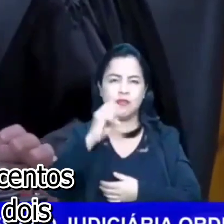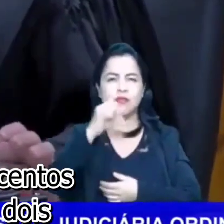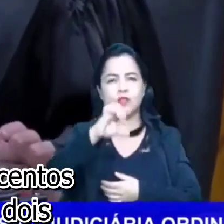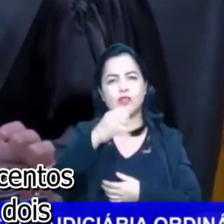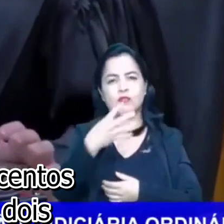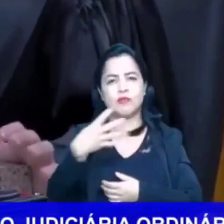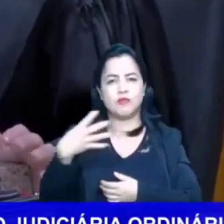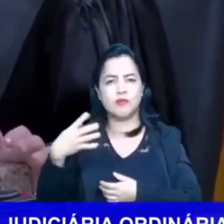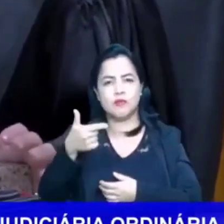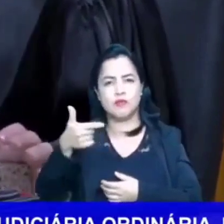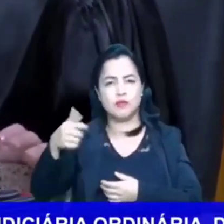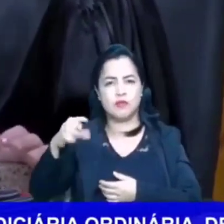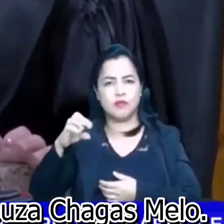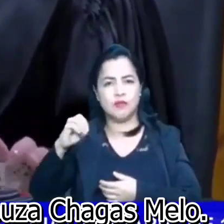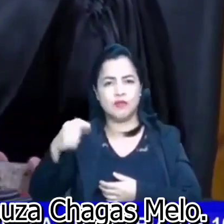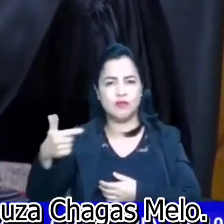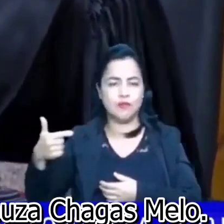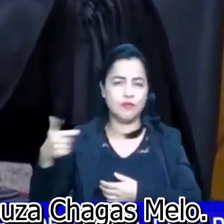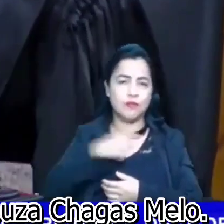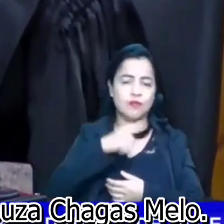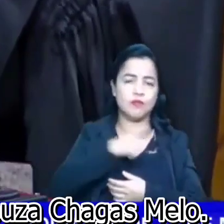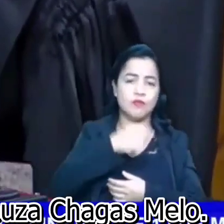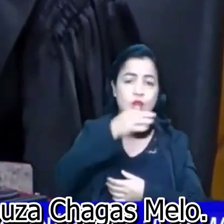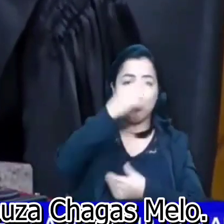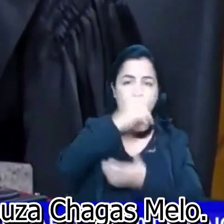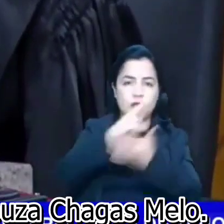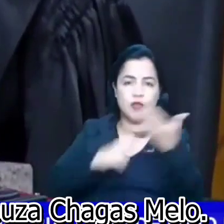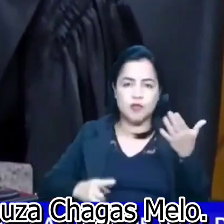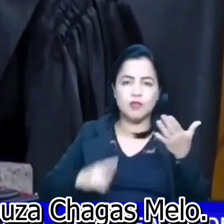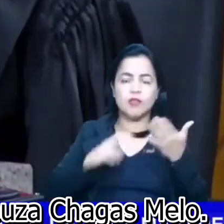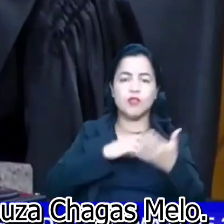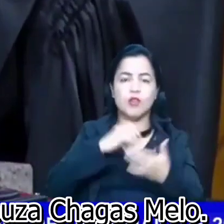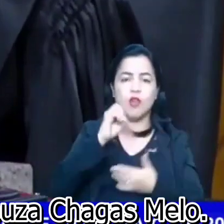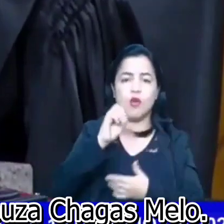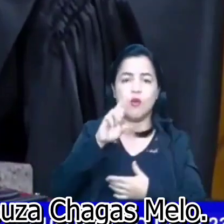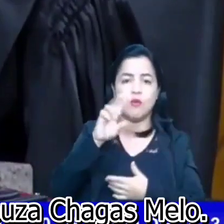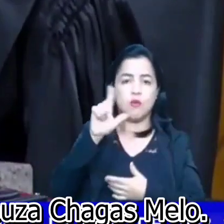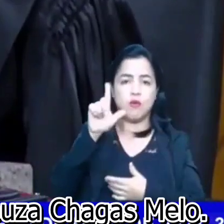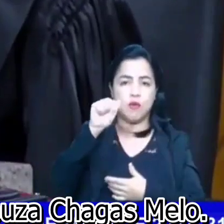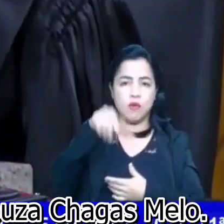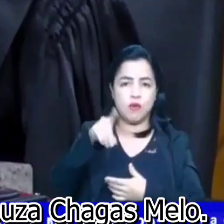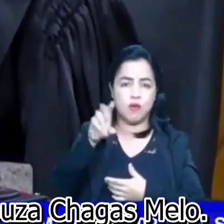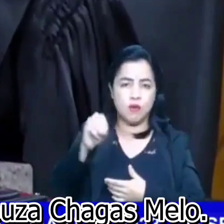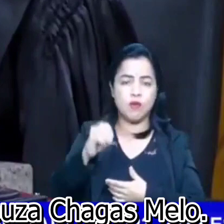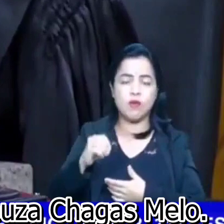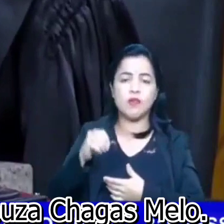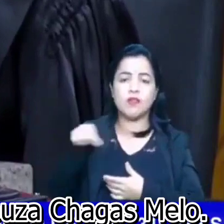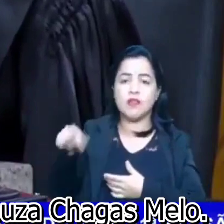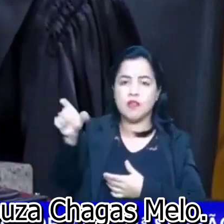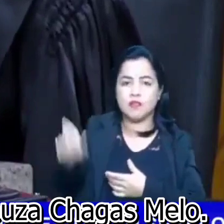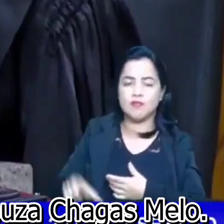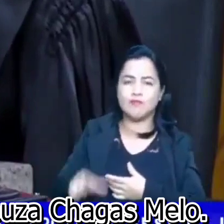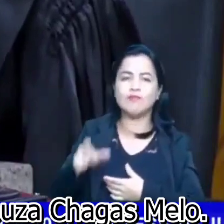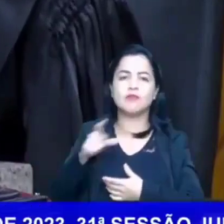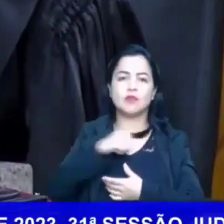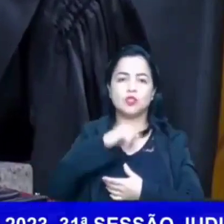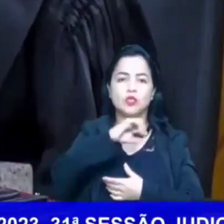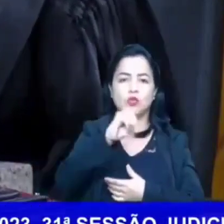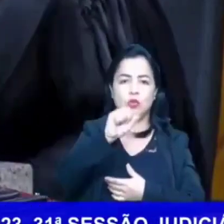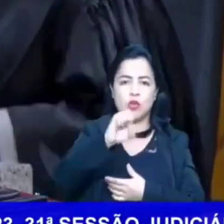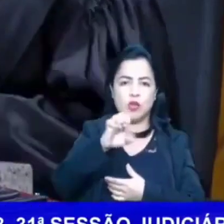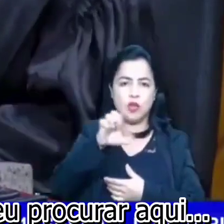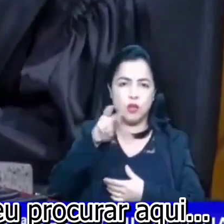0600-944 de 2022, relator Orlando Vasconcelos, e a interessada Joelma Souza Chagas